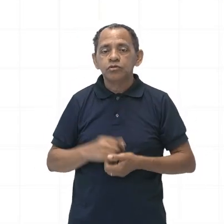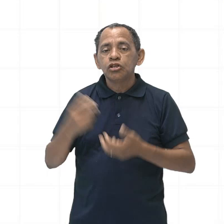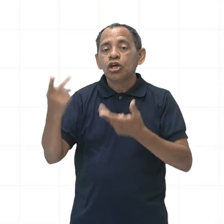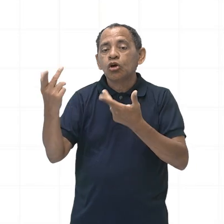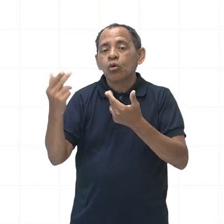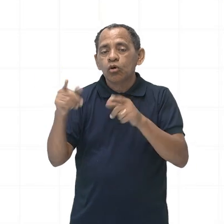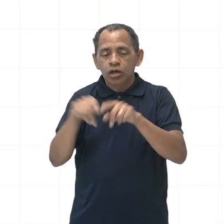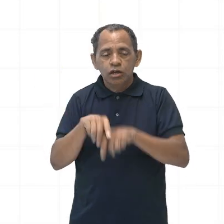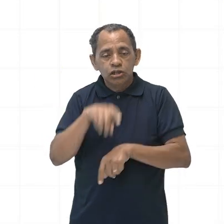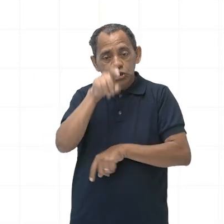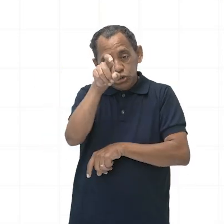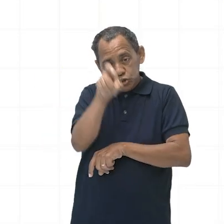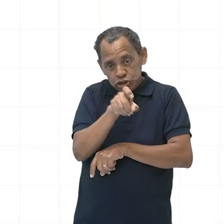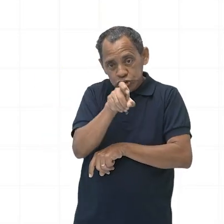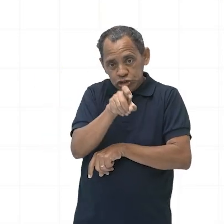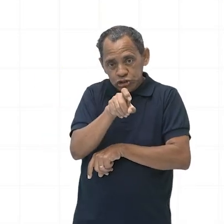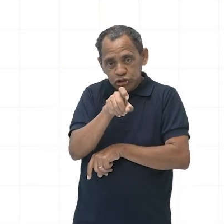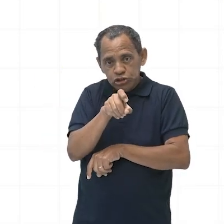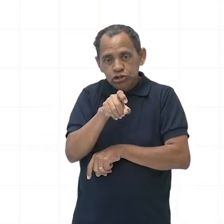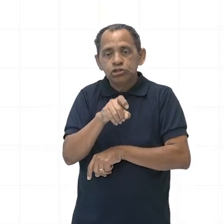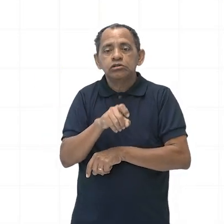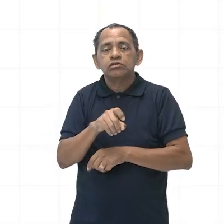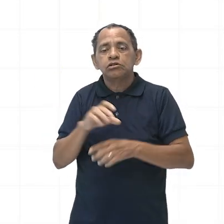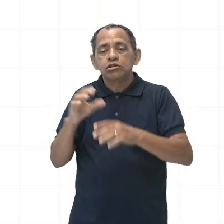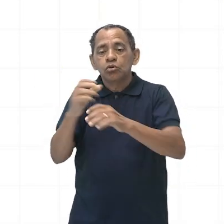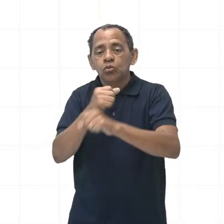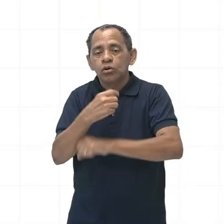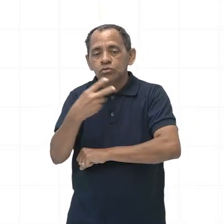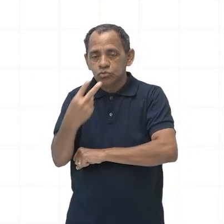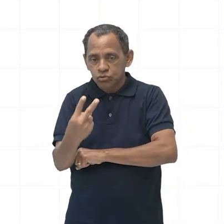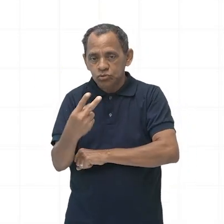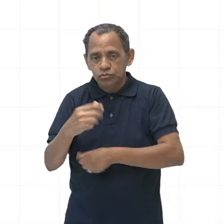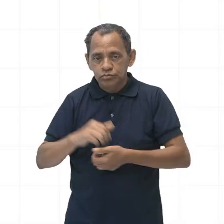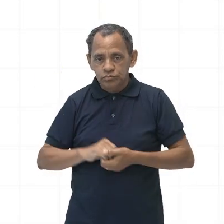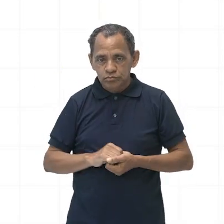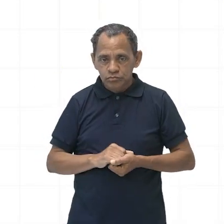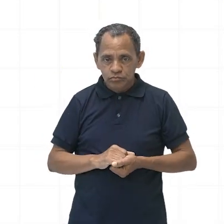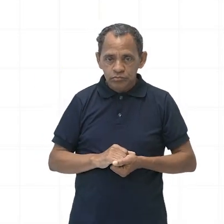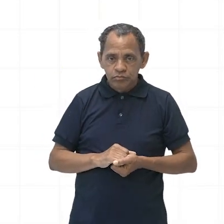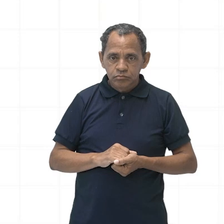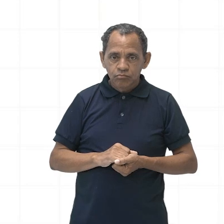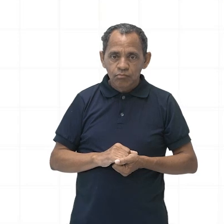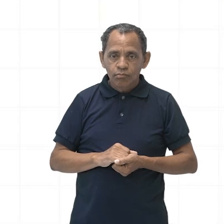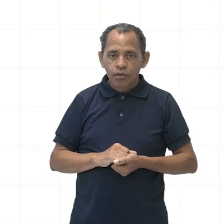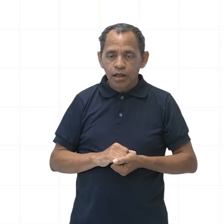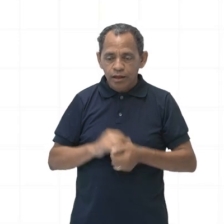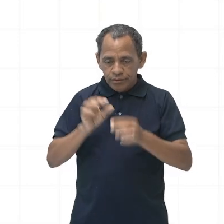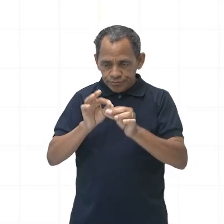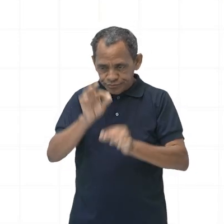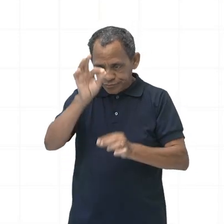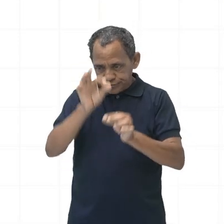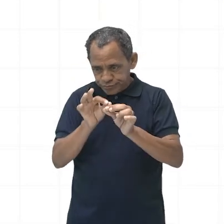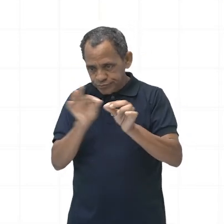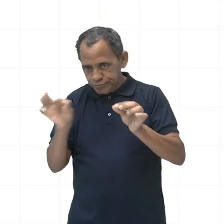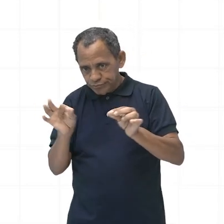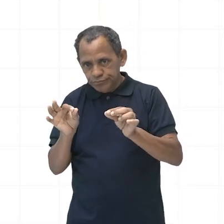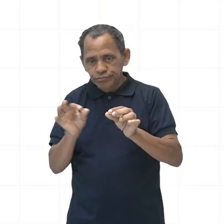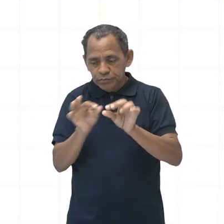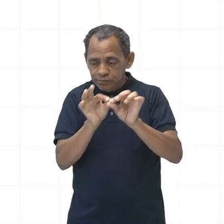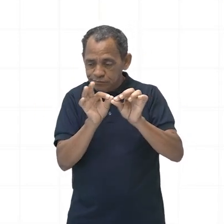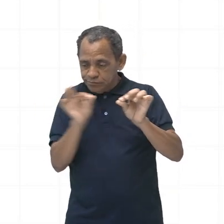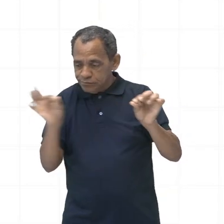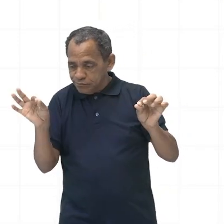x igual a 2. E o ponto B, cuja a coordenada na mesma reta